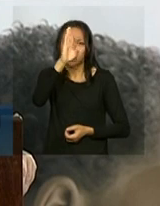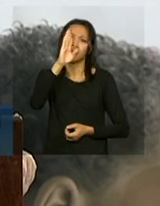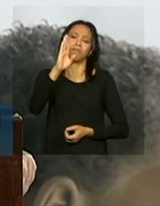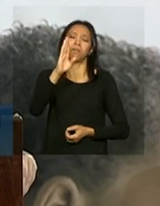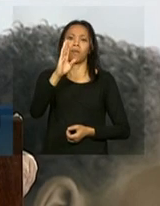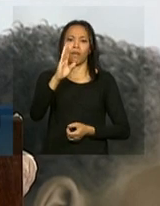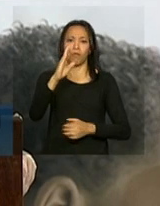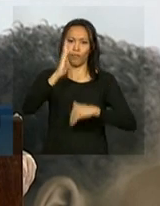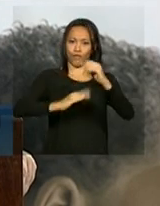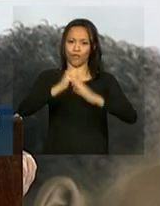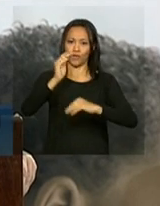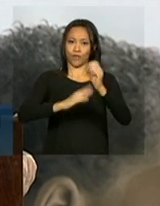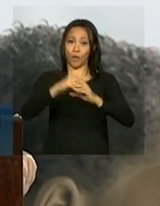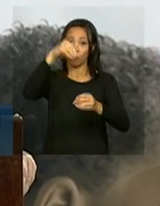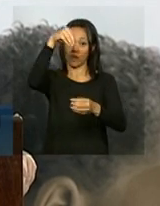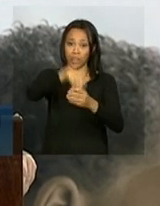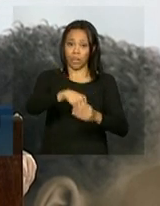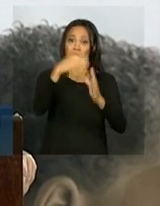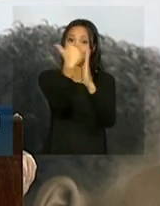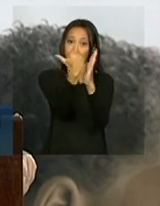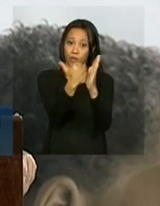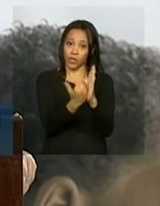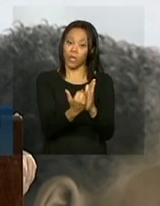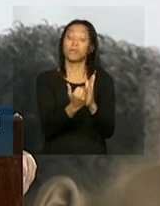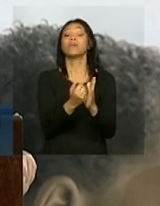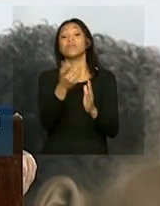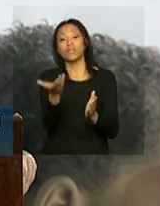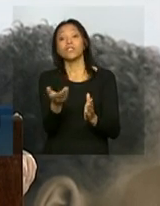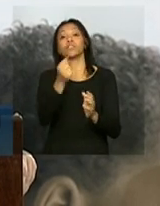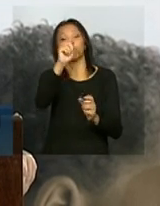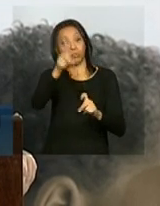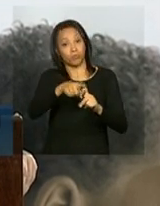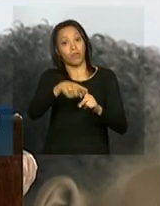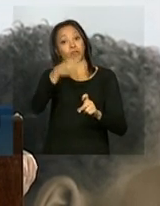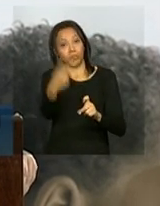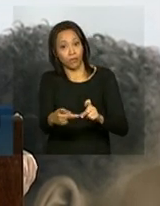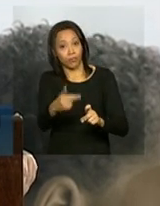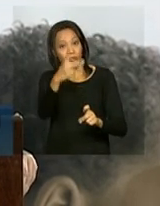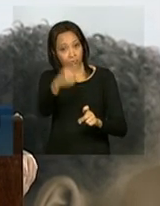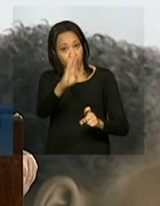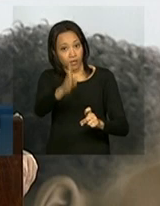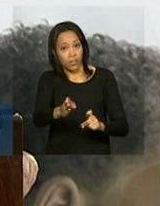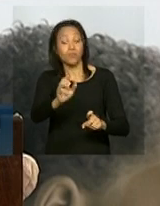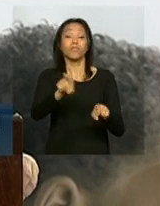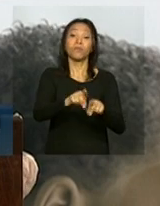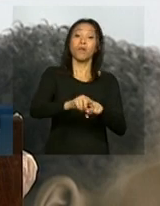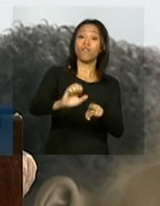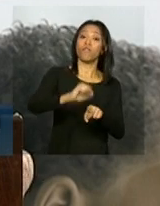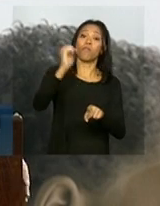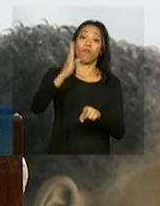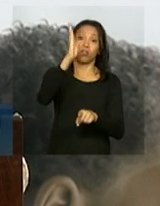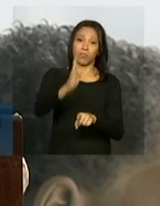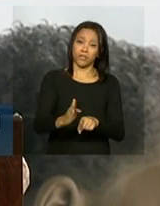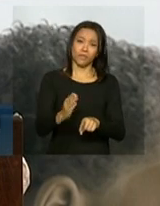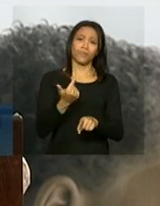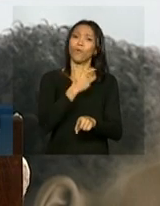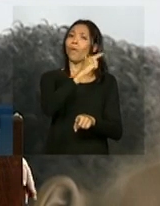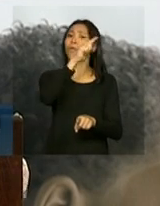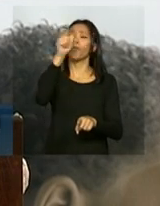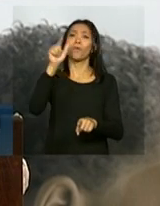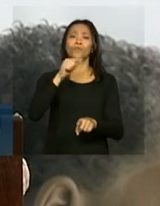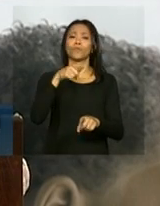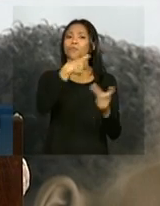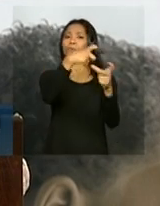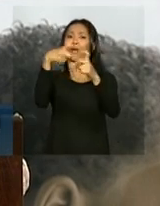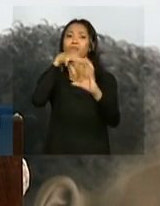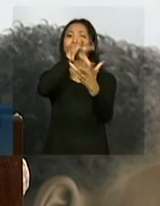Médicos, médicos brasileiros e médicos formados fora do Brasil, médicos de outras partes do mundo, mas